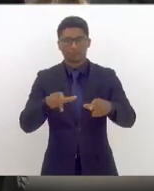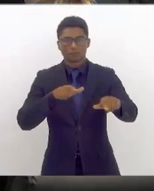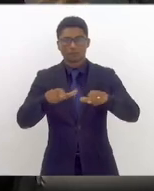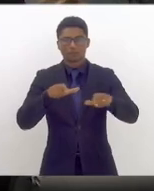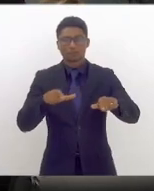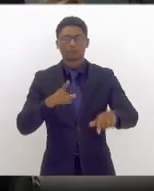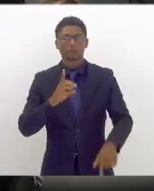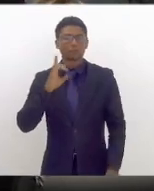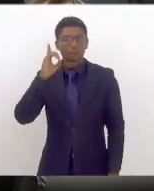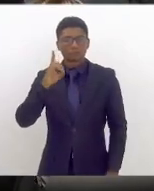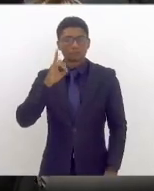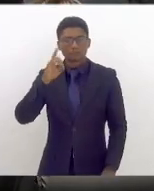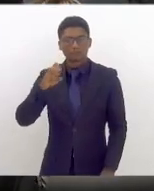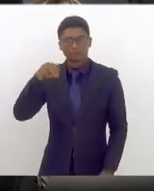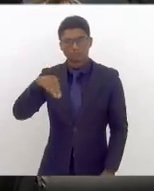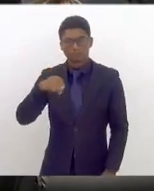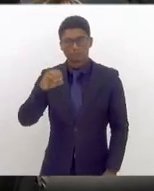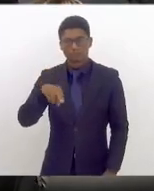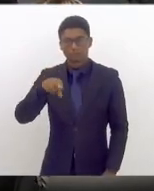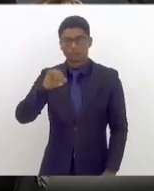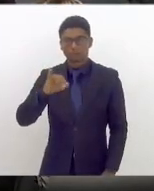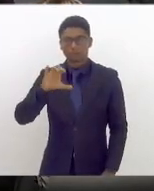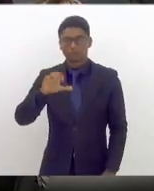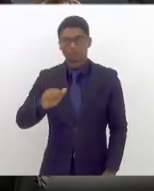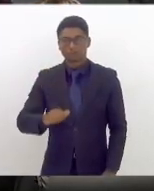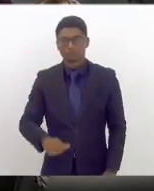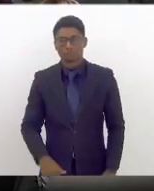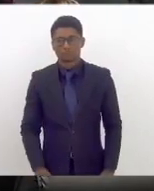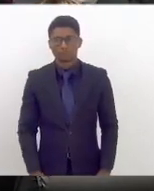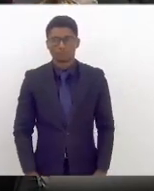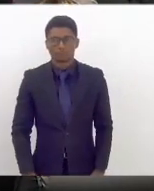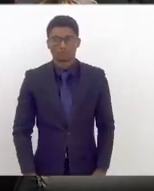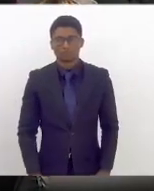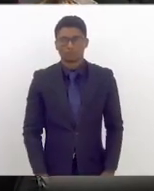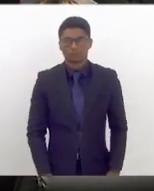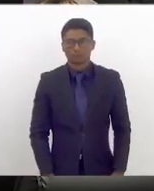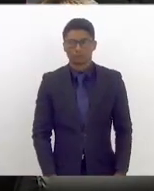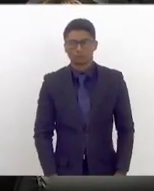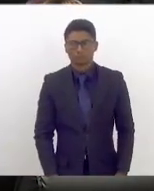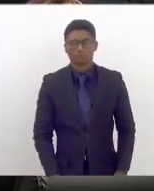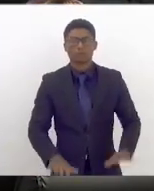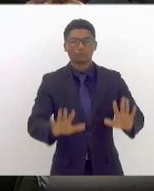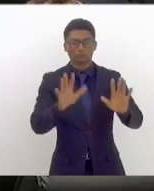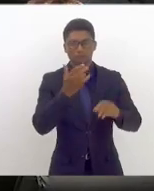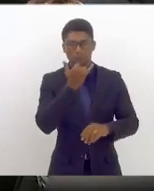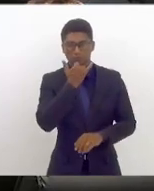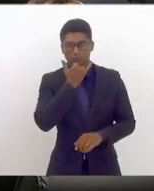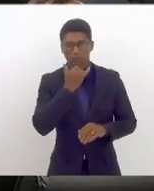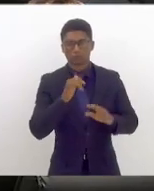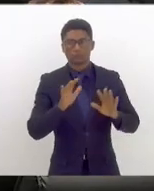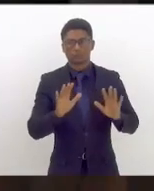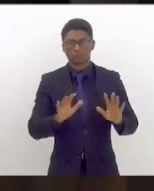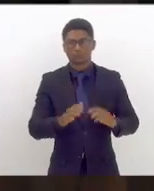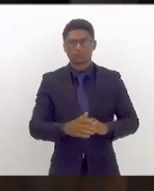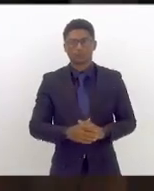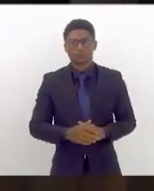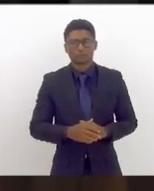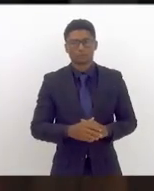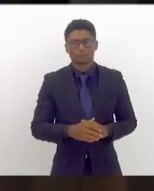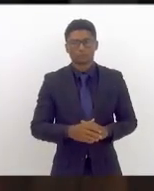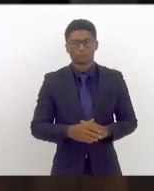deputada Mônica Francisco pera aí pera aí perdão perdão pera aí pera aí pera aí porque